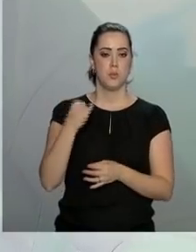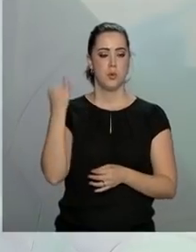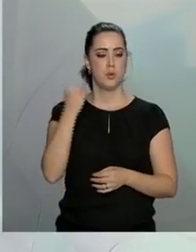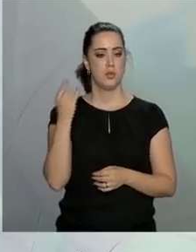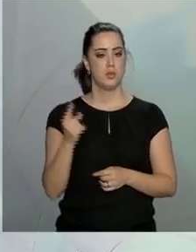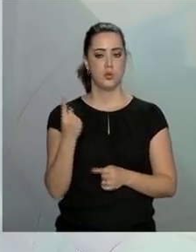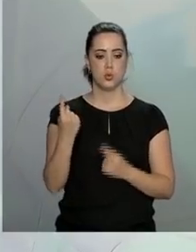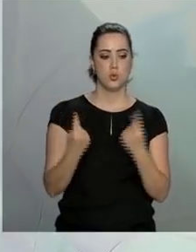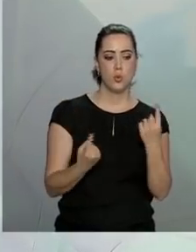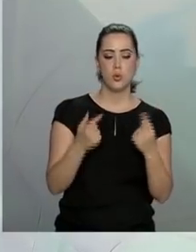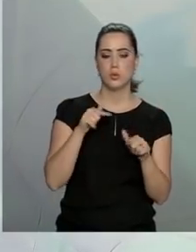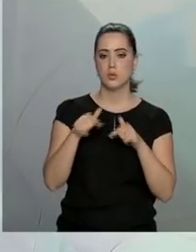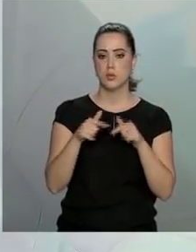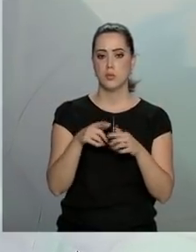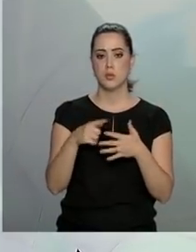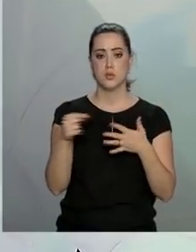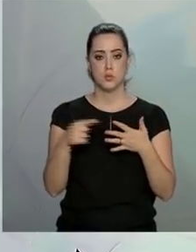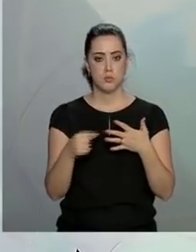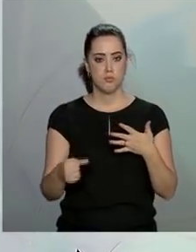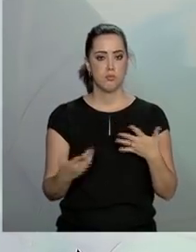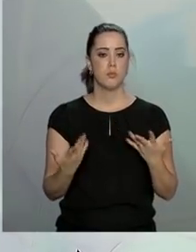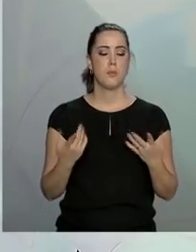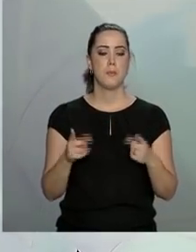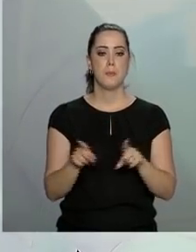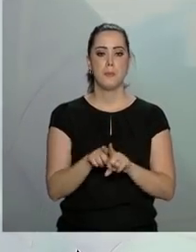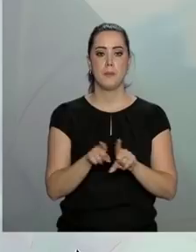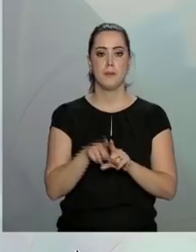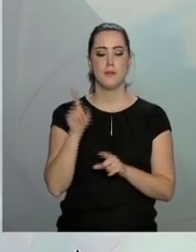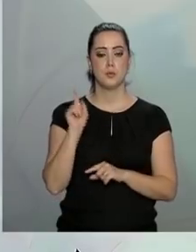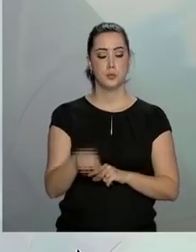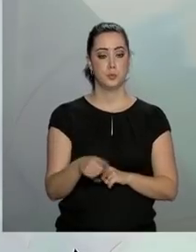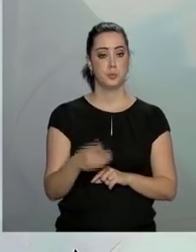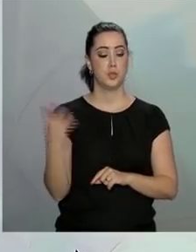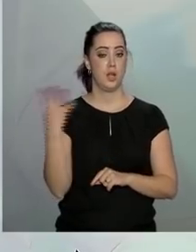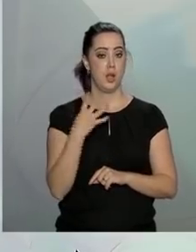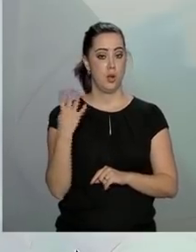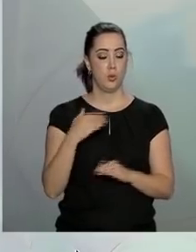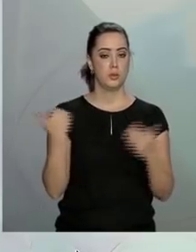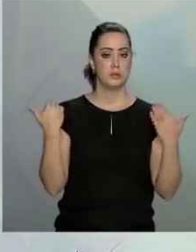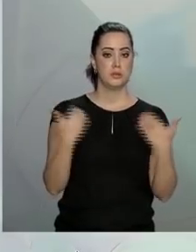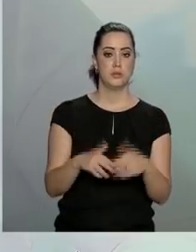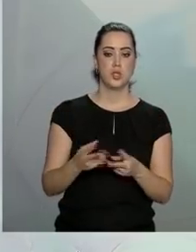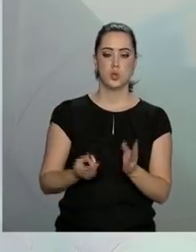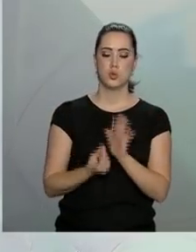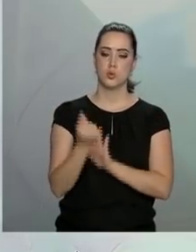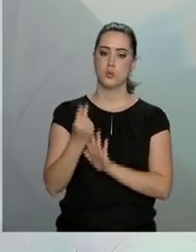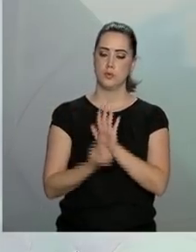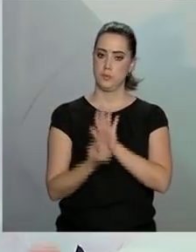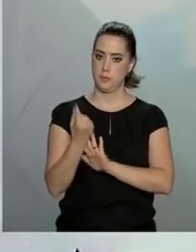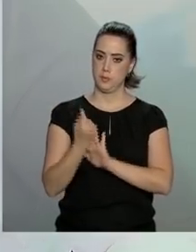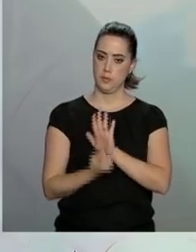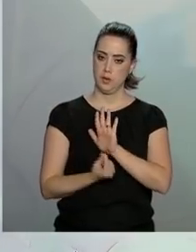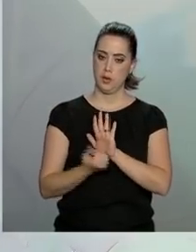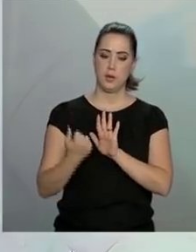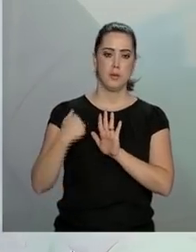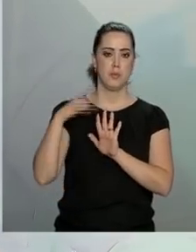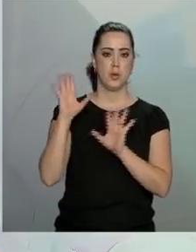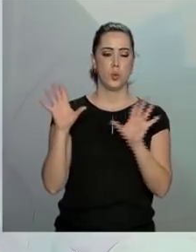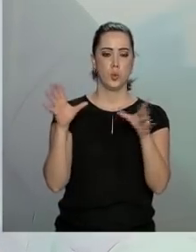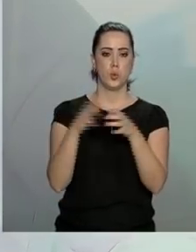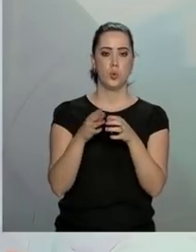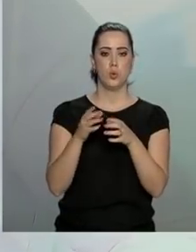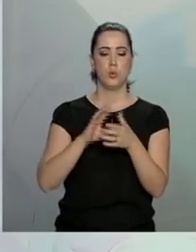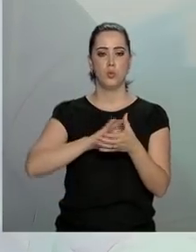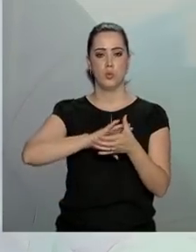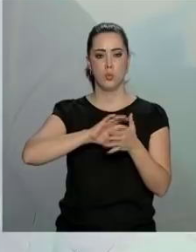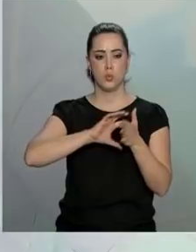de uma ou outra ação definida. E a quarta frente de orçamento é que a maioria dos órgãos,